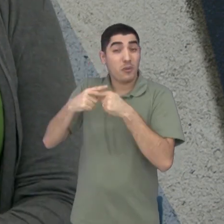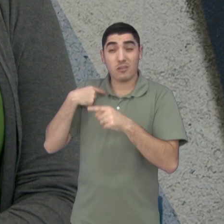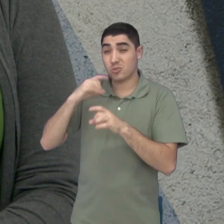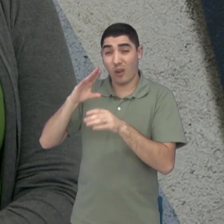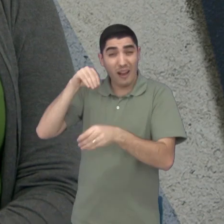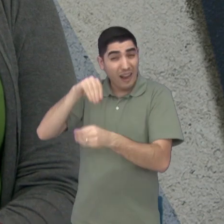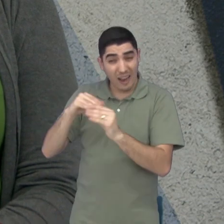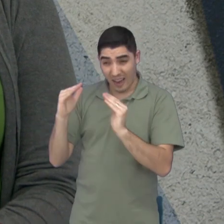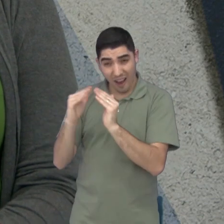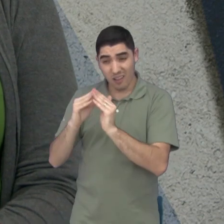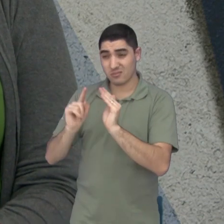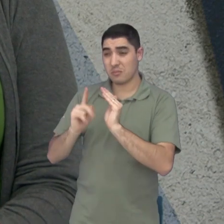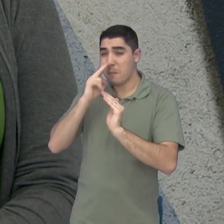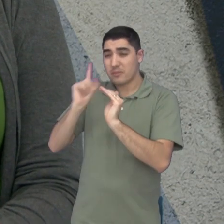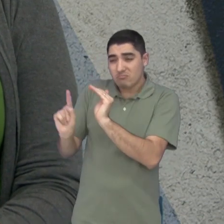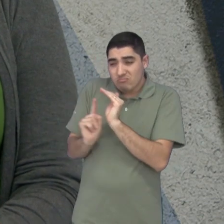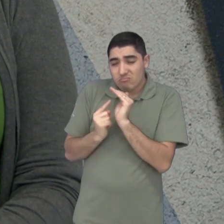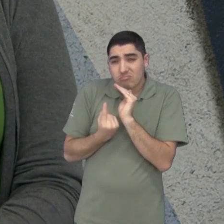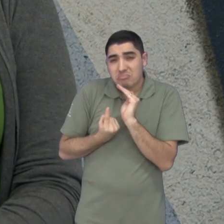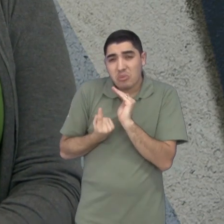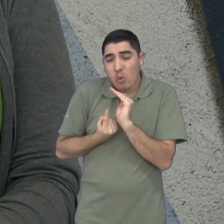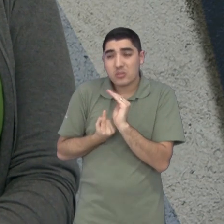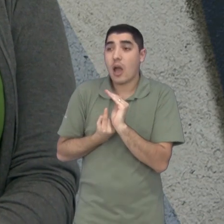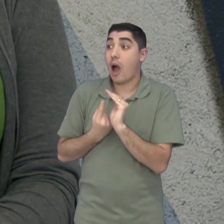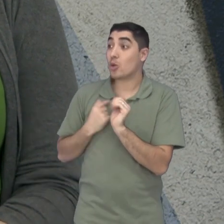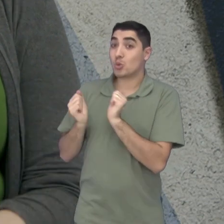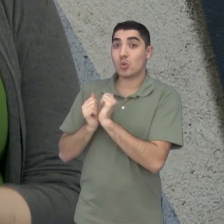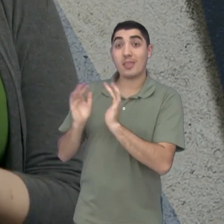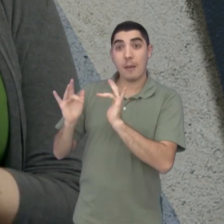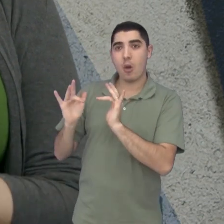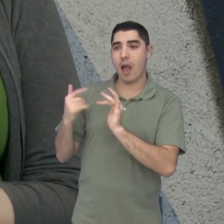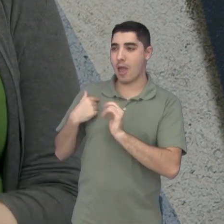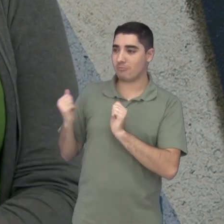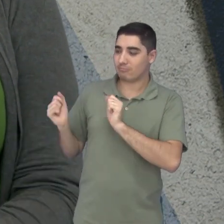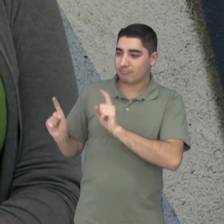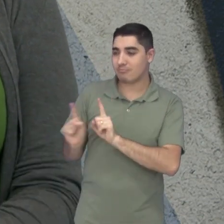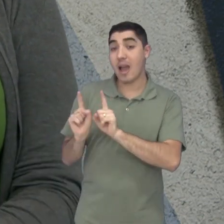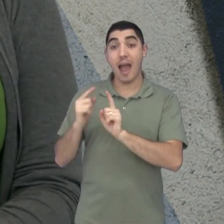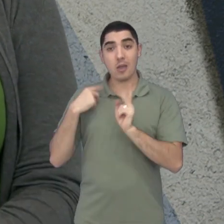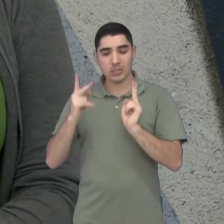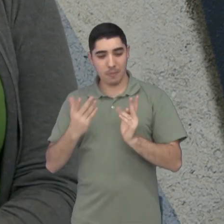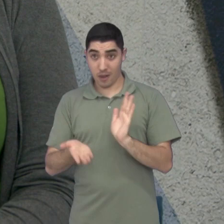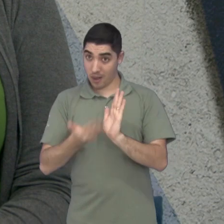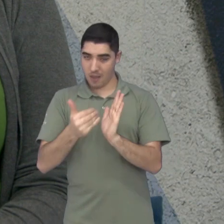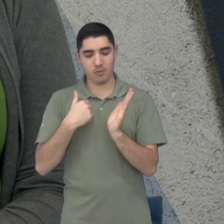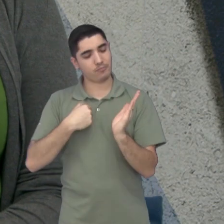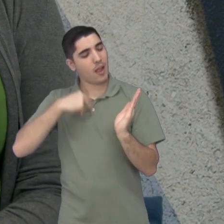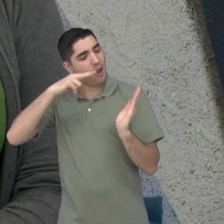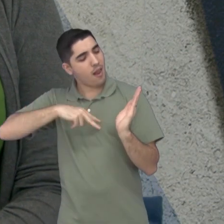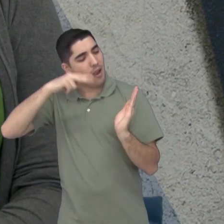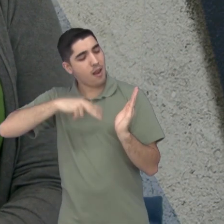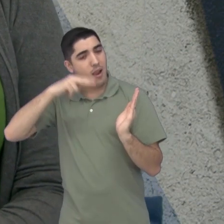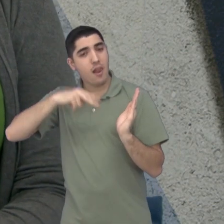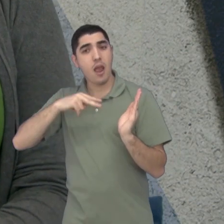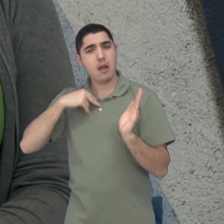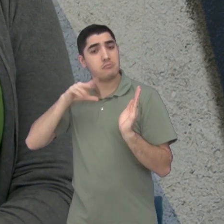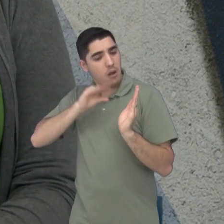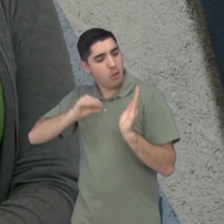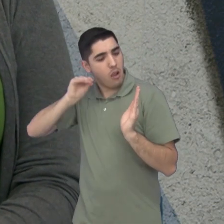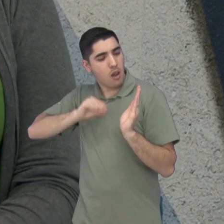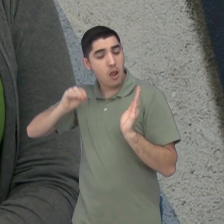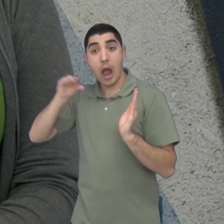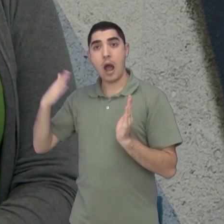difícil. E eu falei, nossa, eu gostei muito, gostei demais dessa área. E eu comecei a ir atrás, comecei a